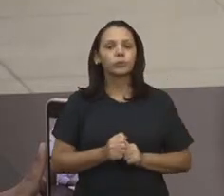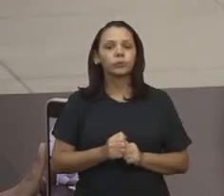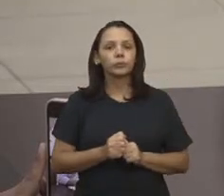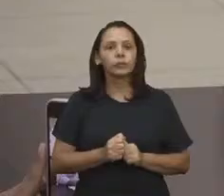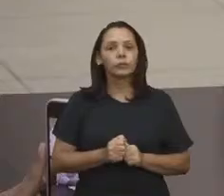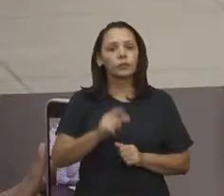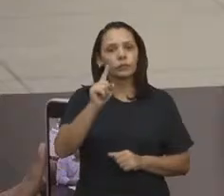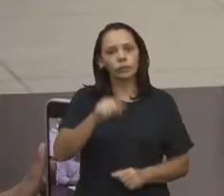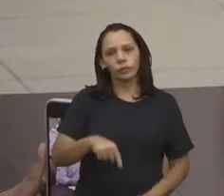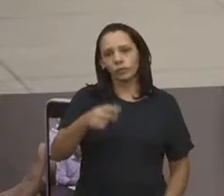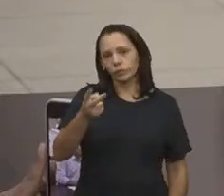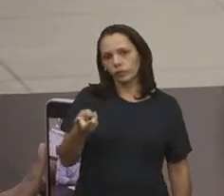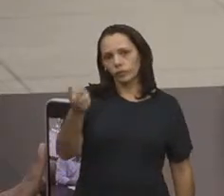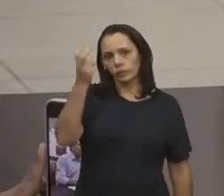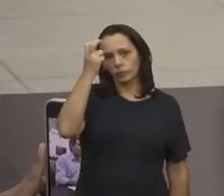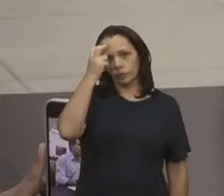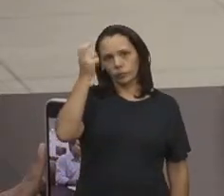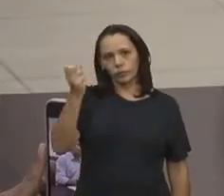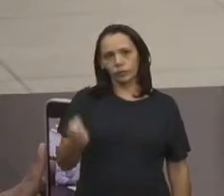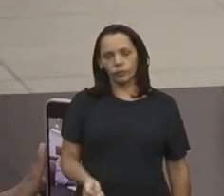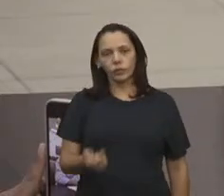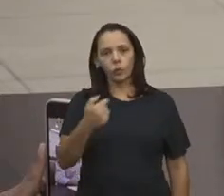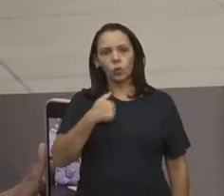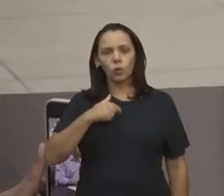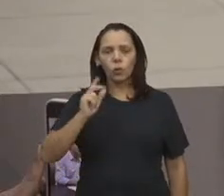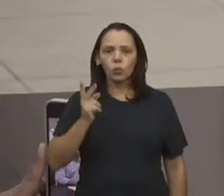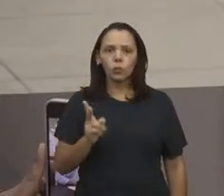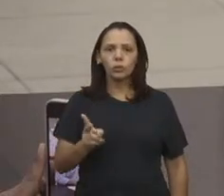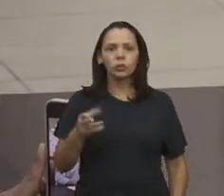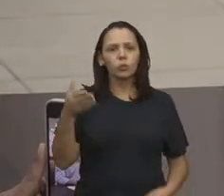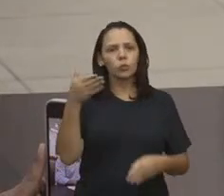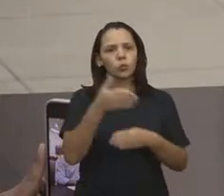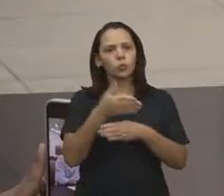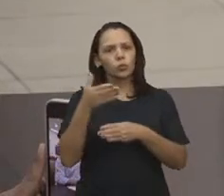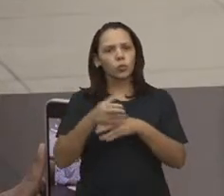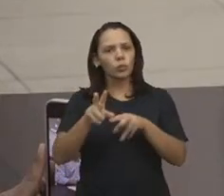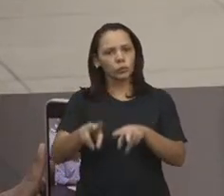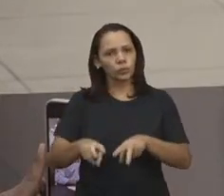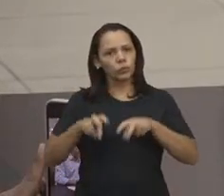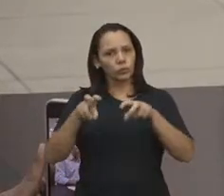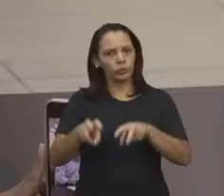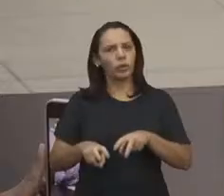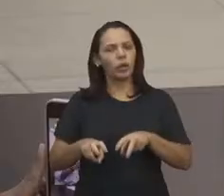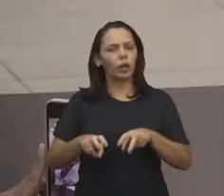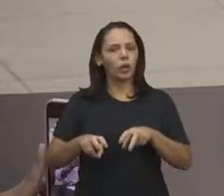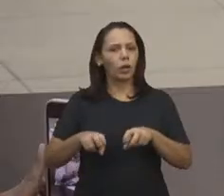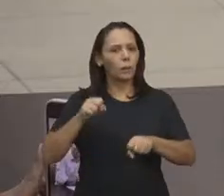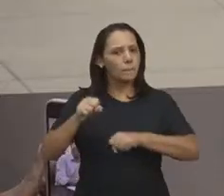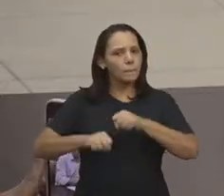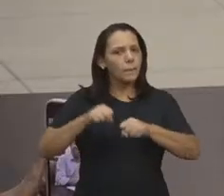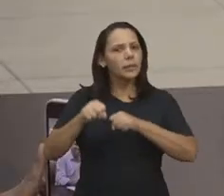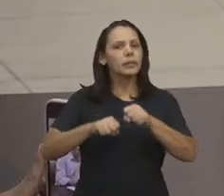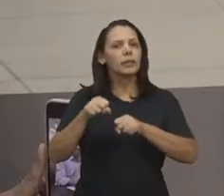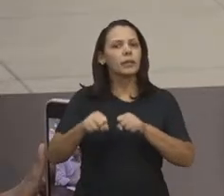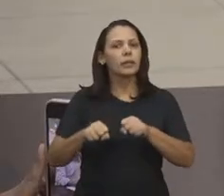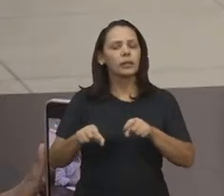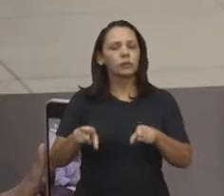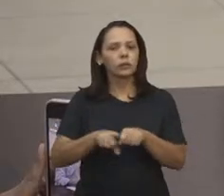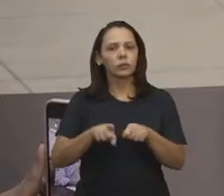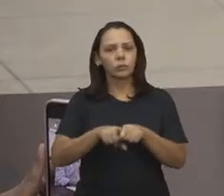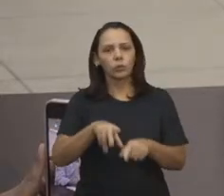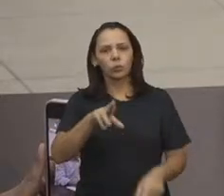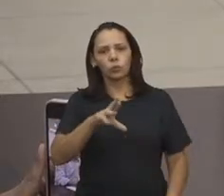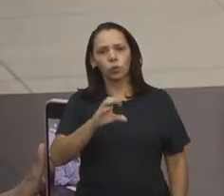cultural. Eu, que ando bastante na zona rural, pedalo na zona rural, Rogério também, um ciclista